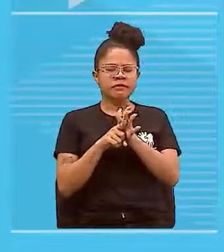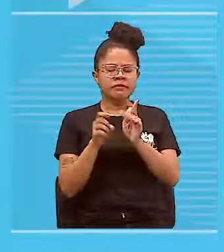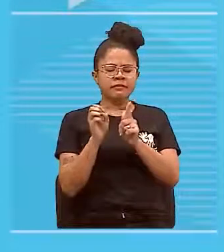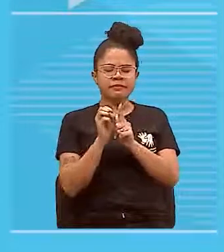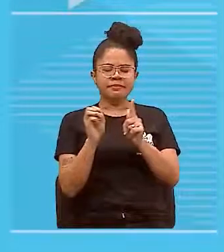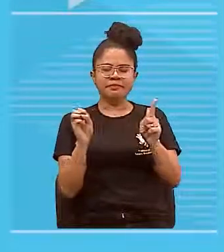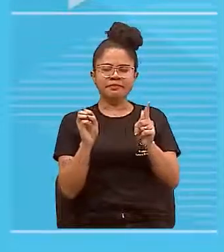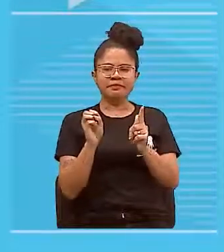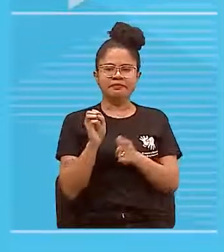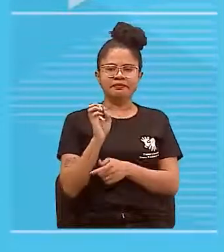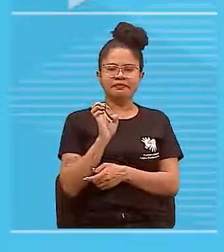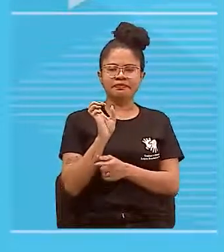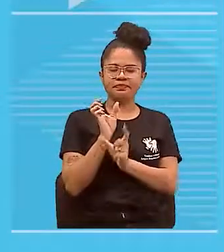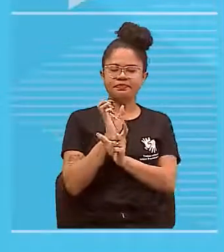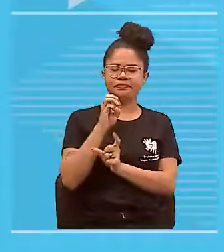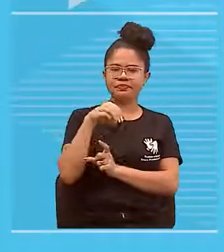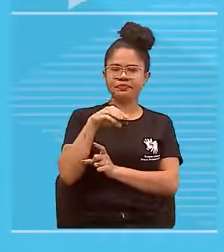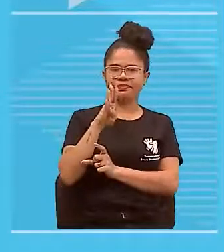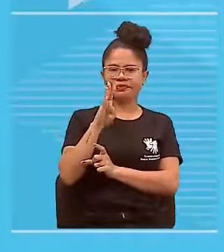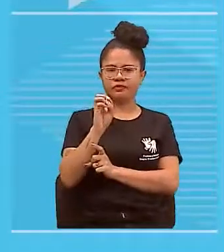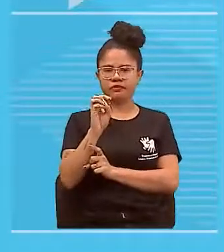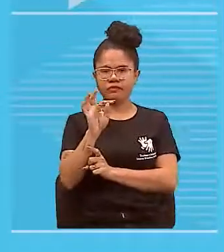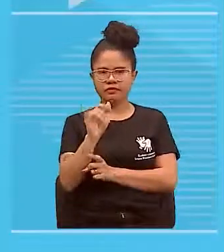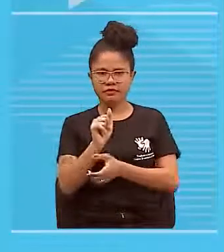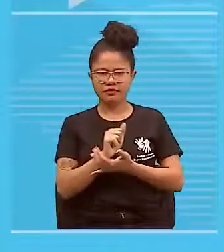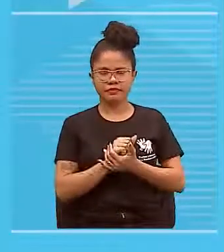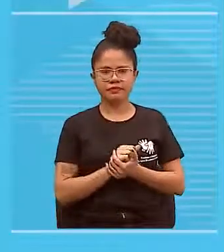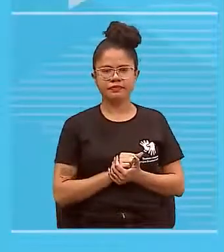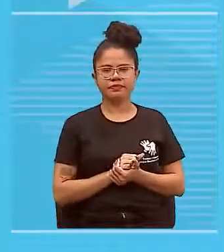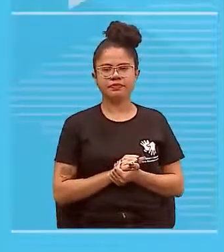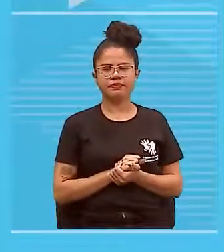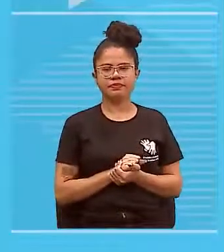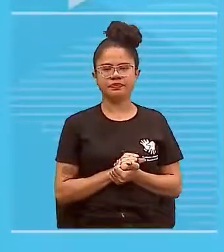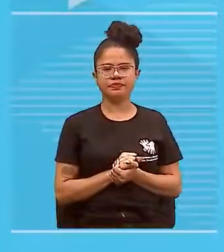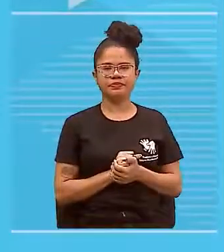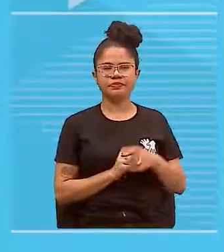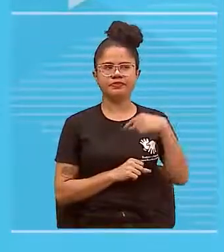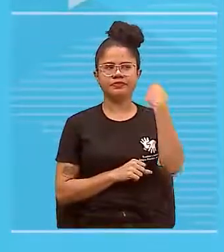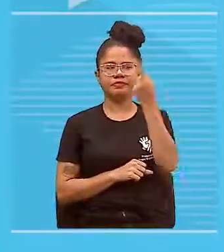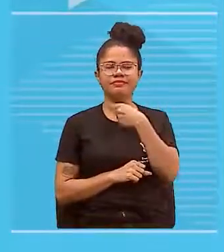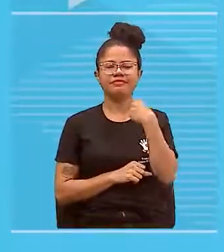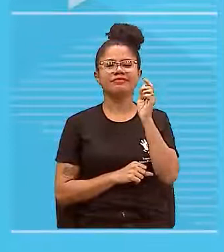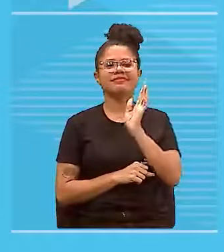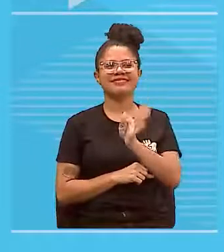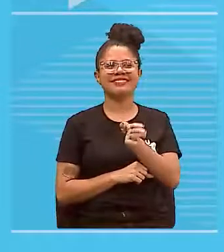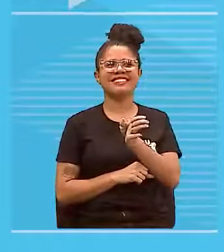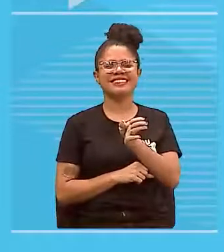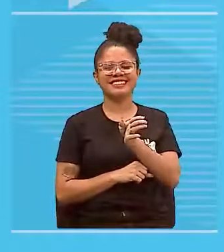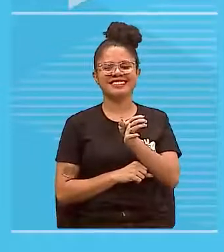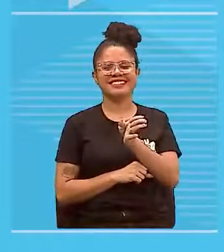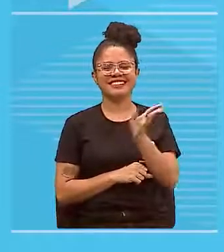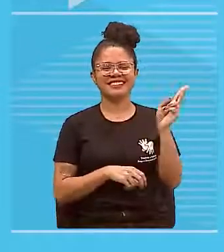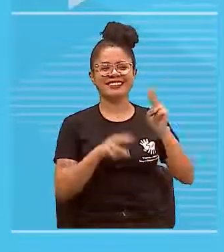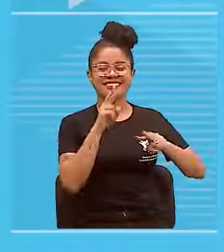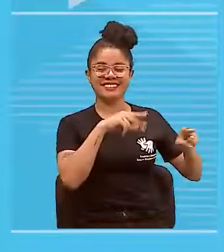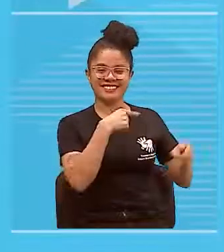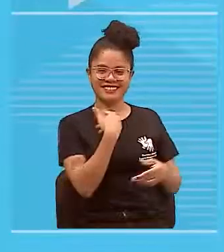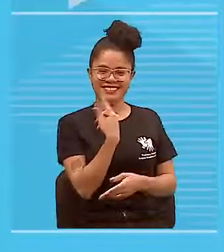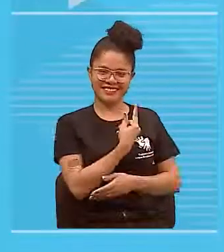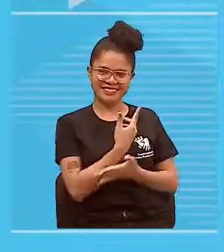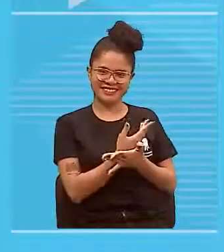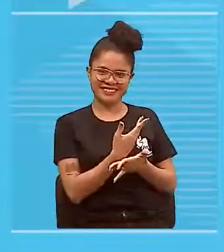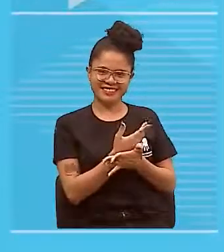procura em bota todo mundo vamos lá para quem já assistiu as aulas do Fernando sabe que sempre faço isso né